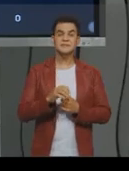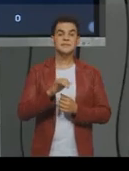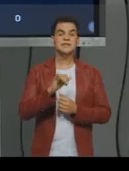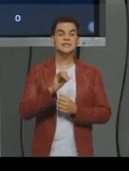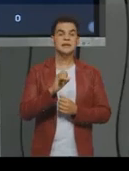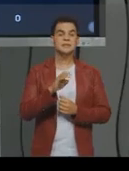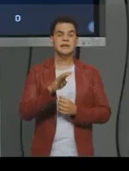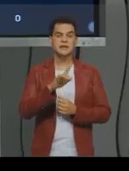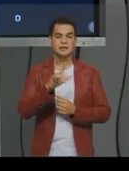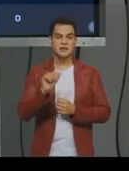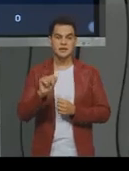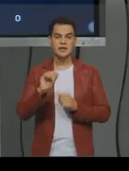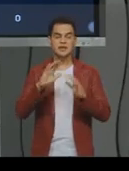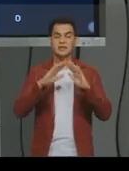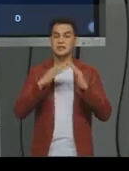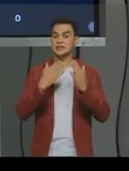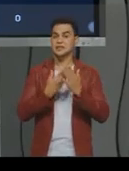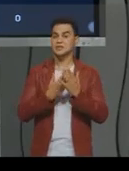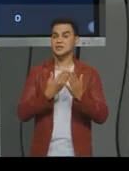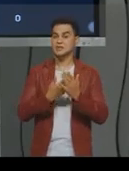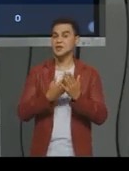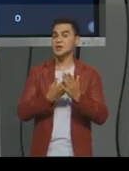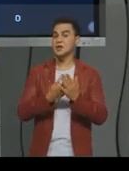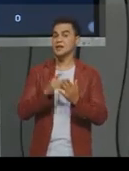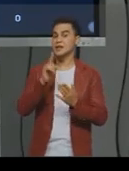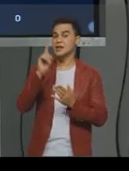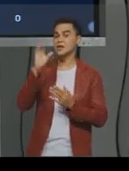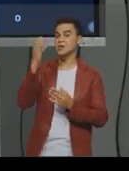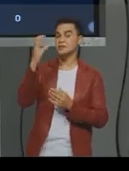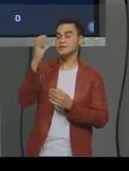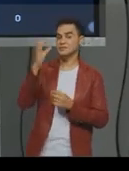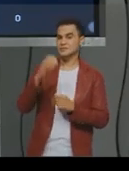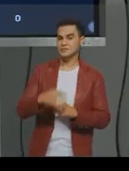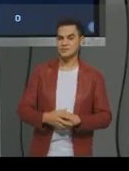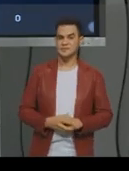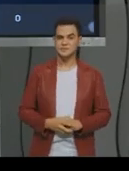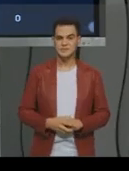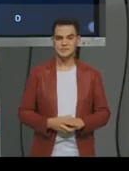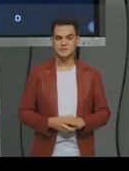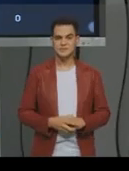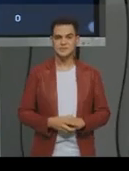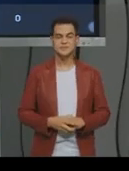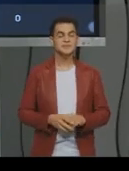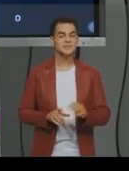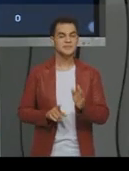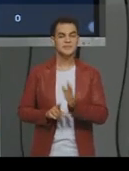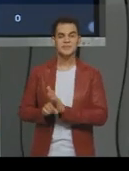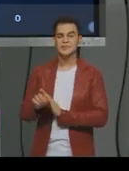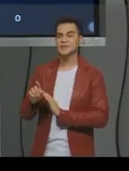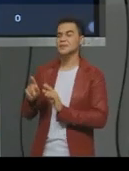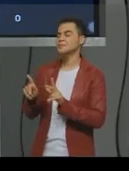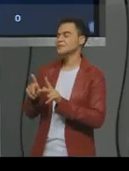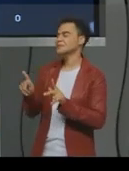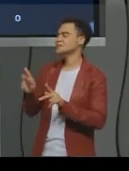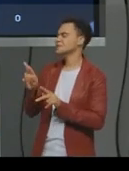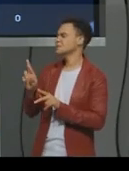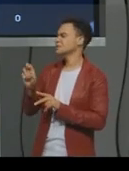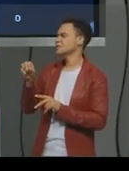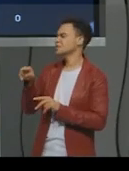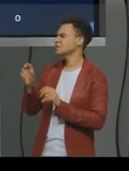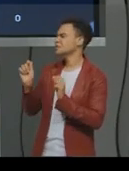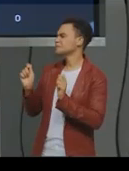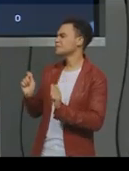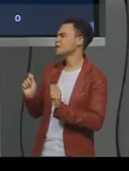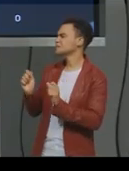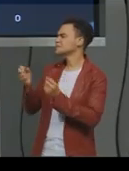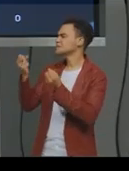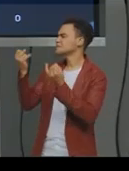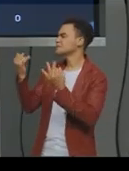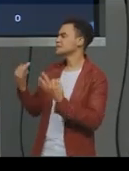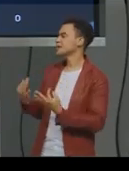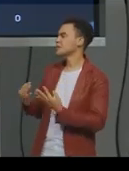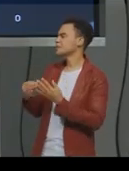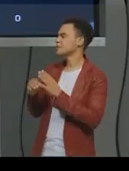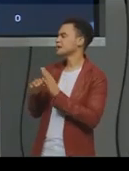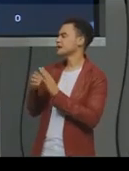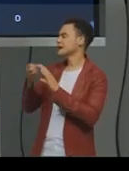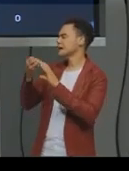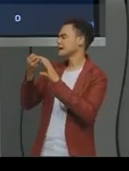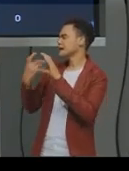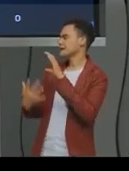Estadual José Ovídio Guerra, no município de Contagem. Professor Bruno, poderia falar algumas características do reino